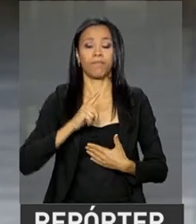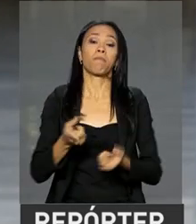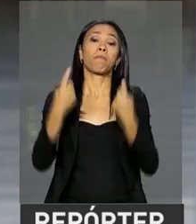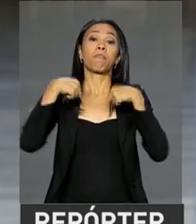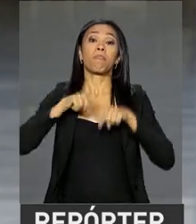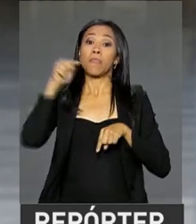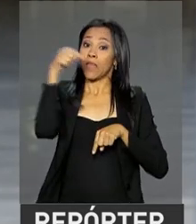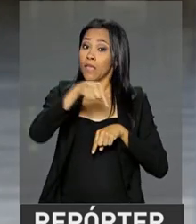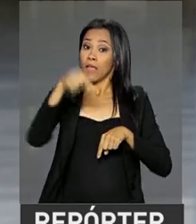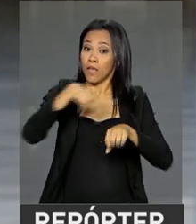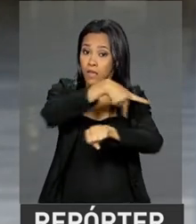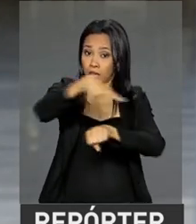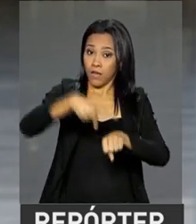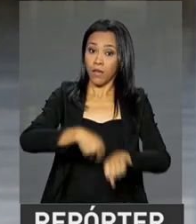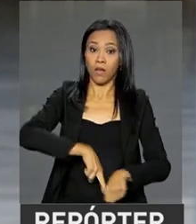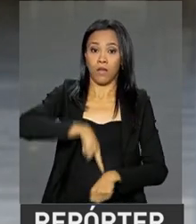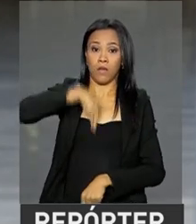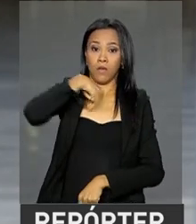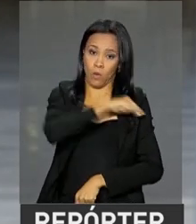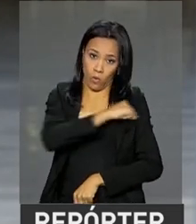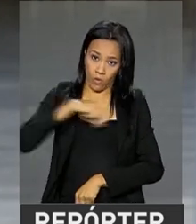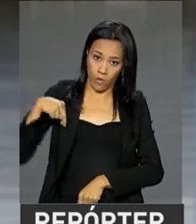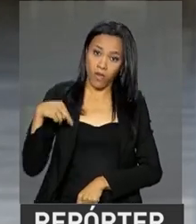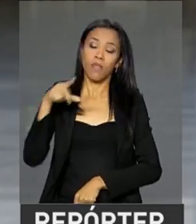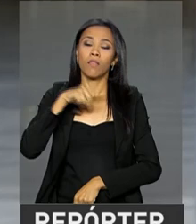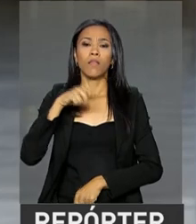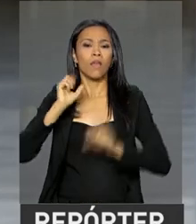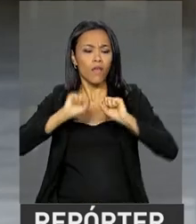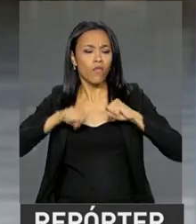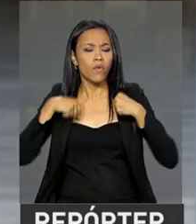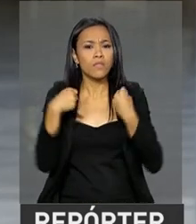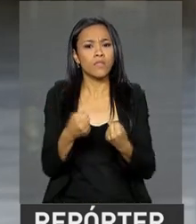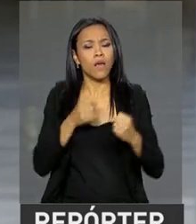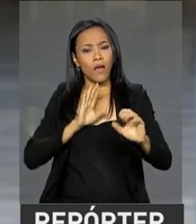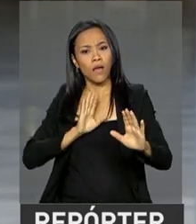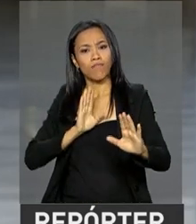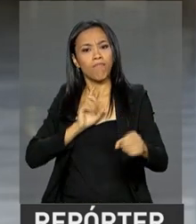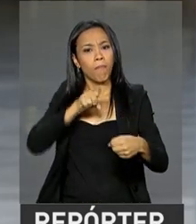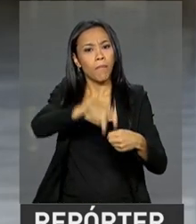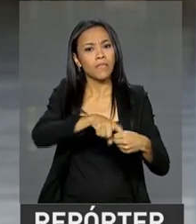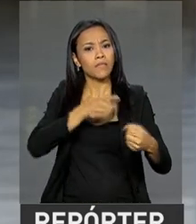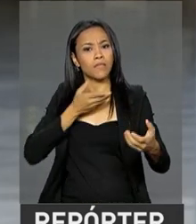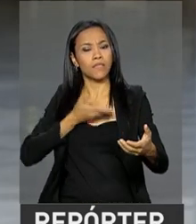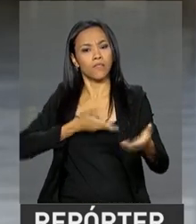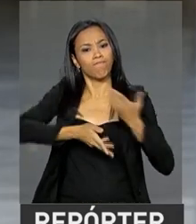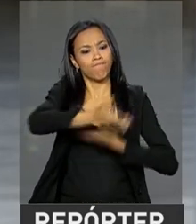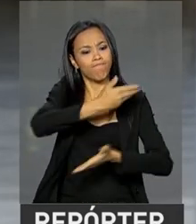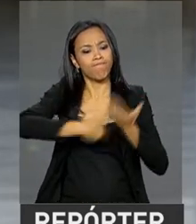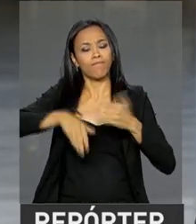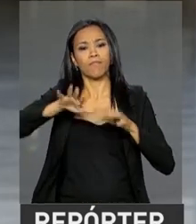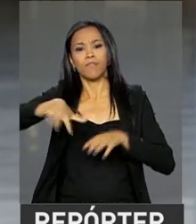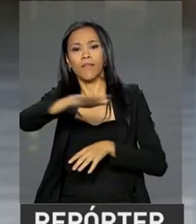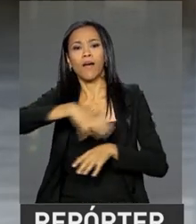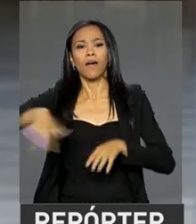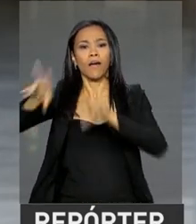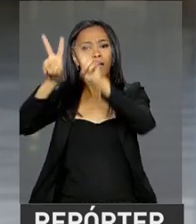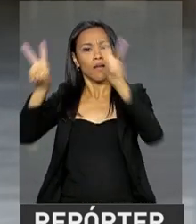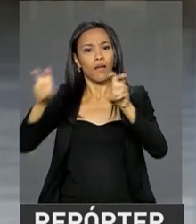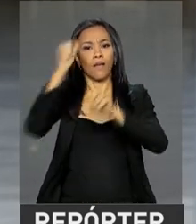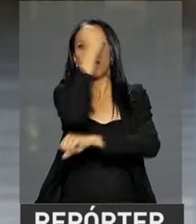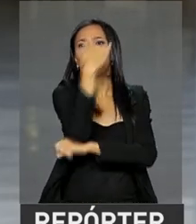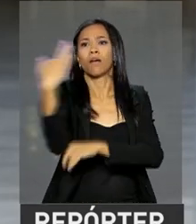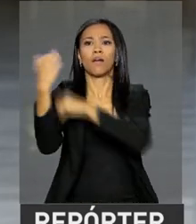o presidente temer ele também deve buscar reforçar a parceria entre os dois países na área do meio ambiente com relação a